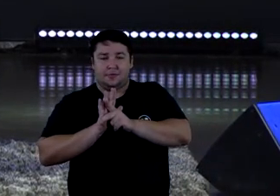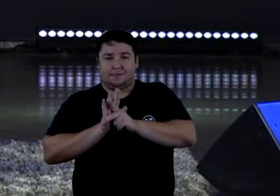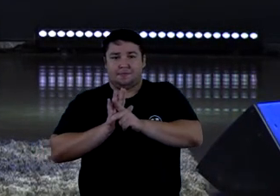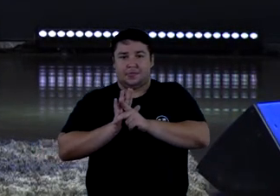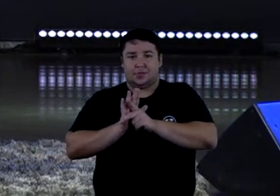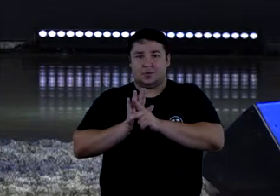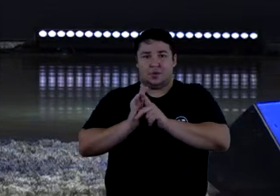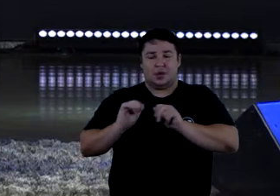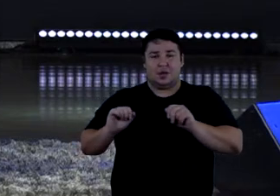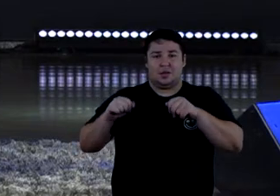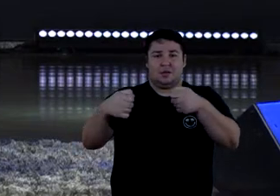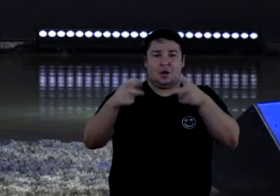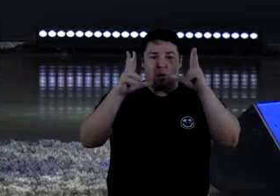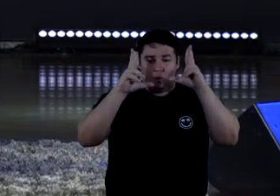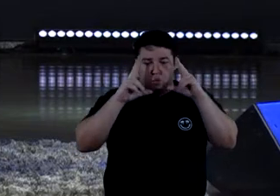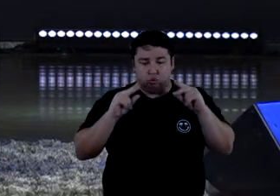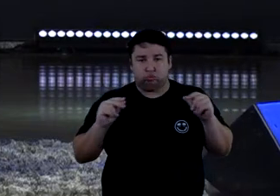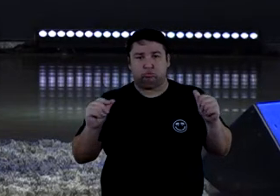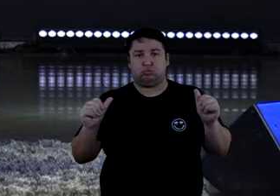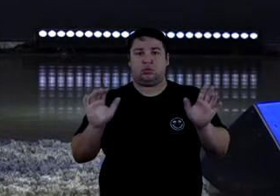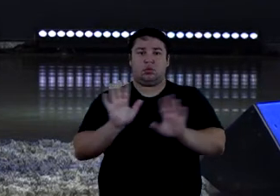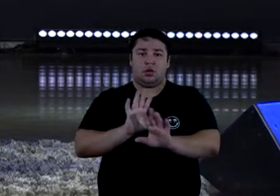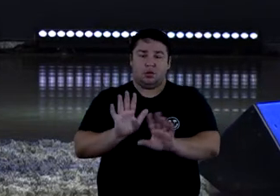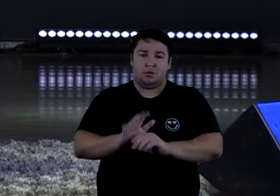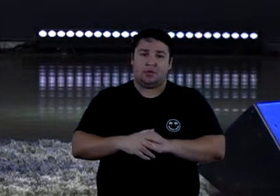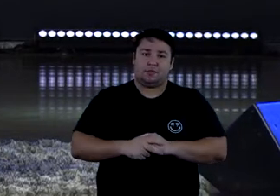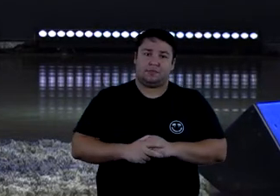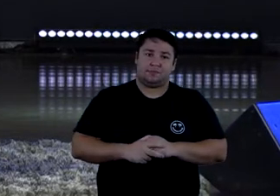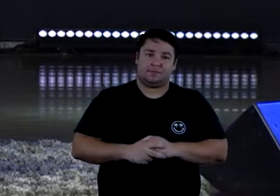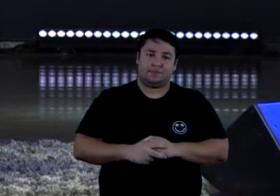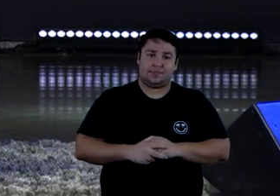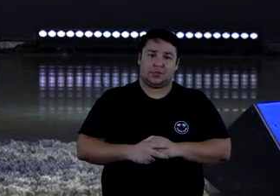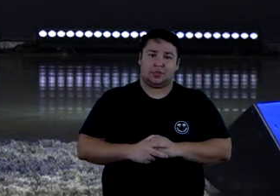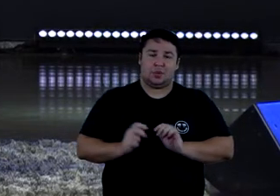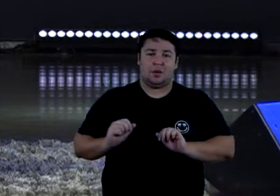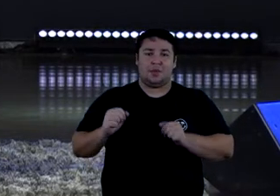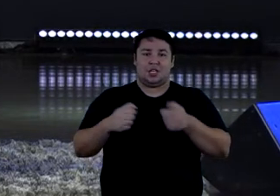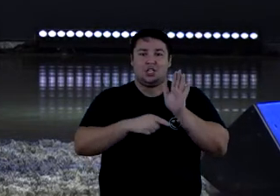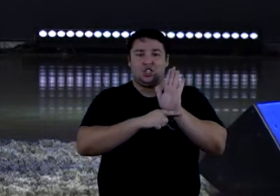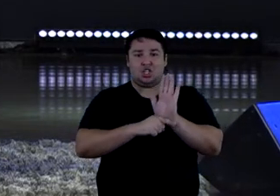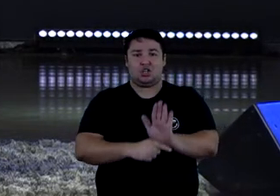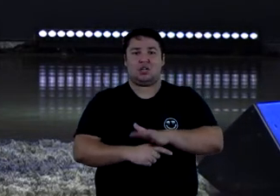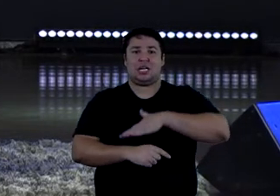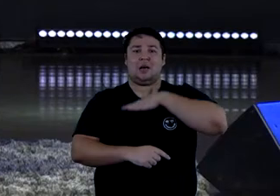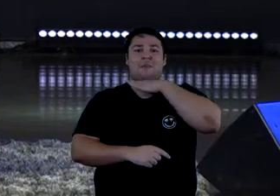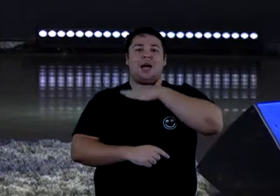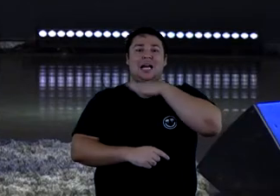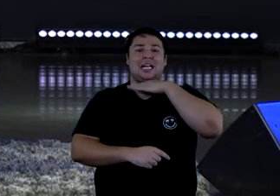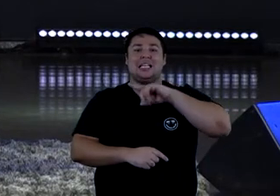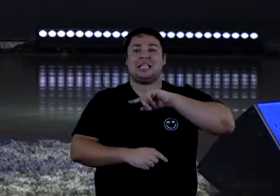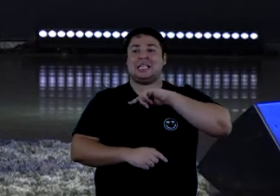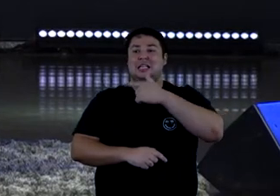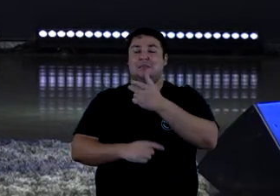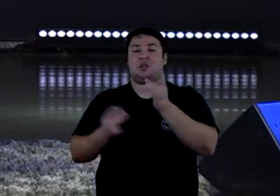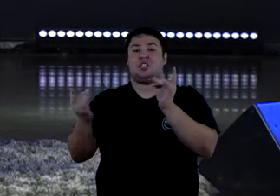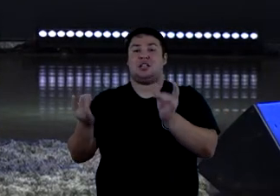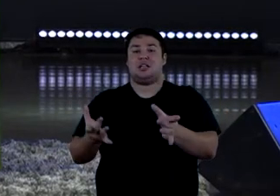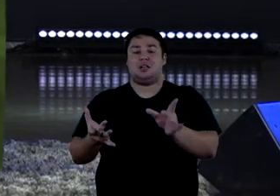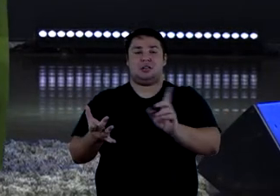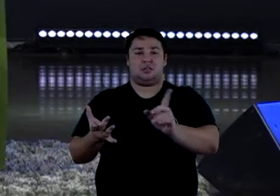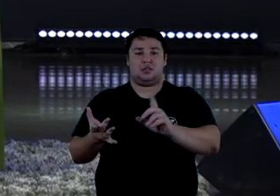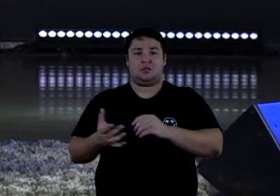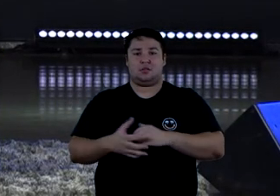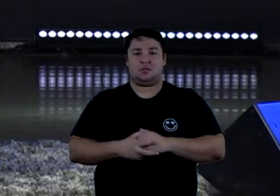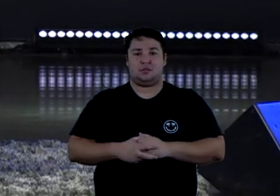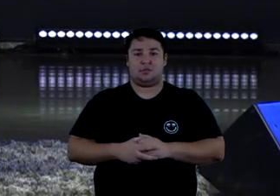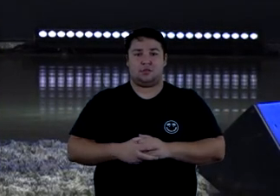Não é para te dar um alívio temporário. Não é para te ajudar a sair de uma crise e depois te largar num canto.